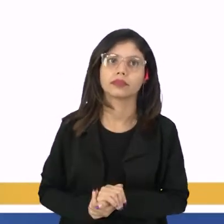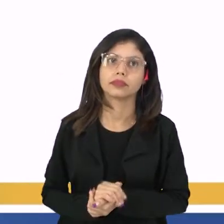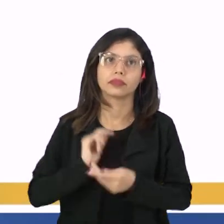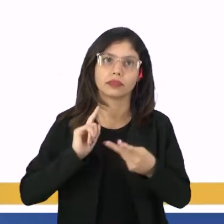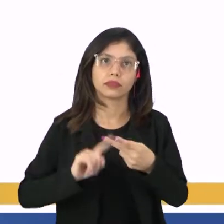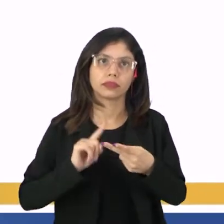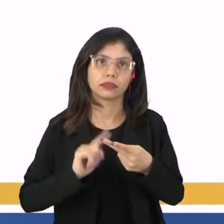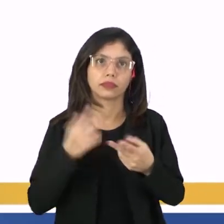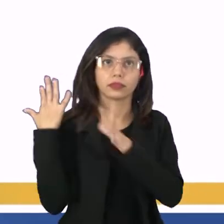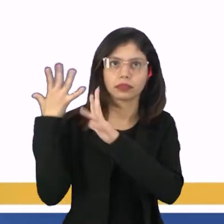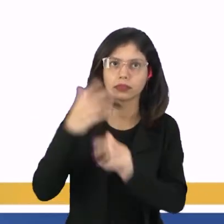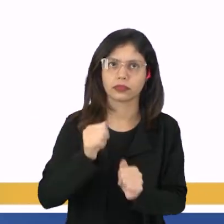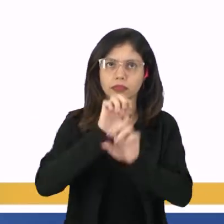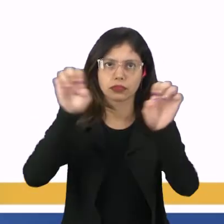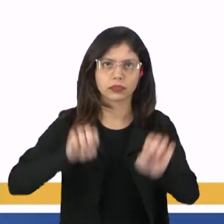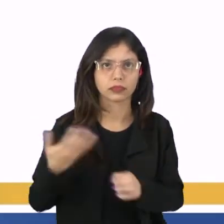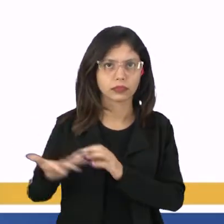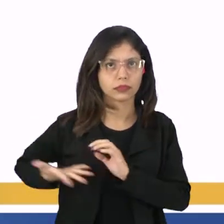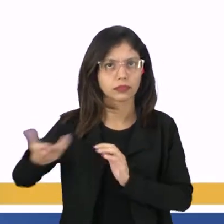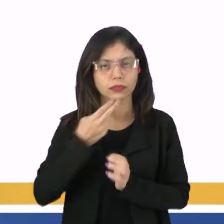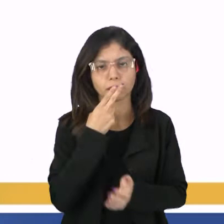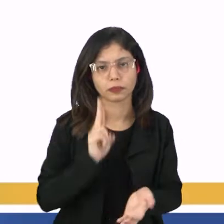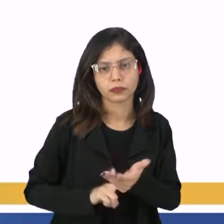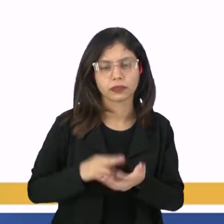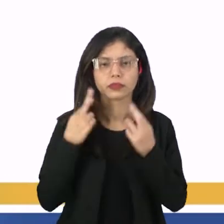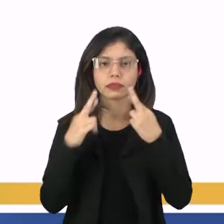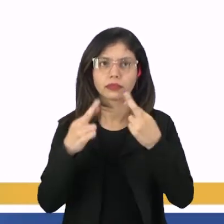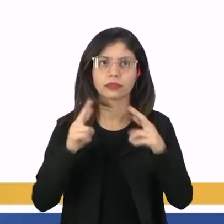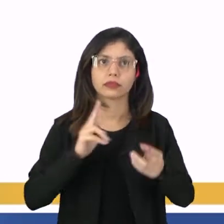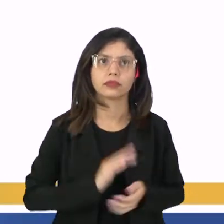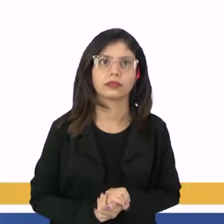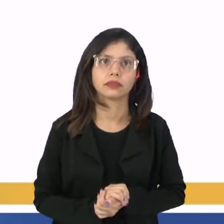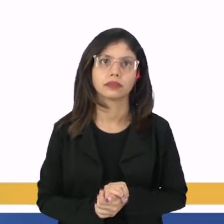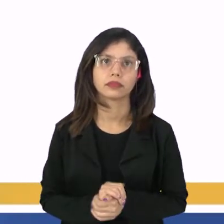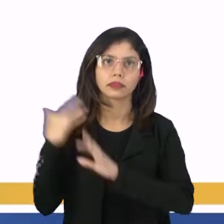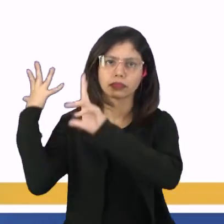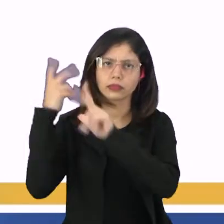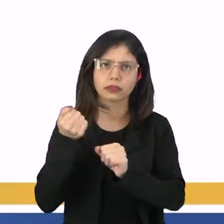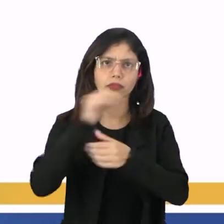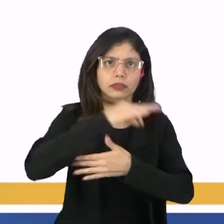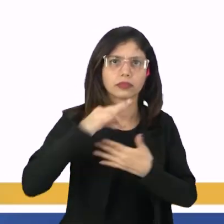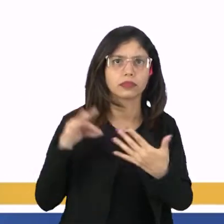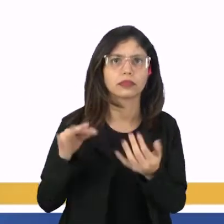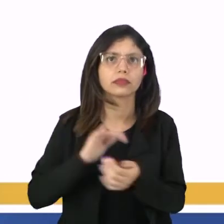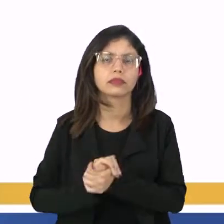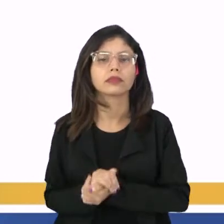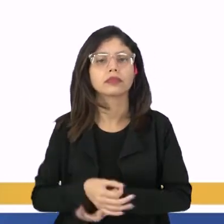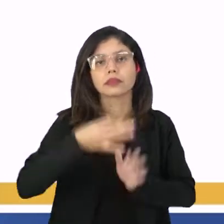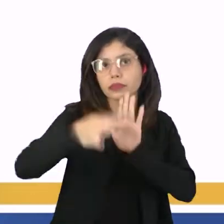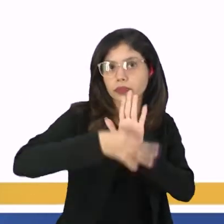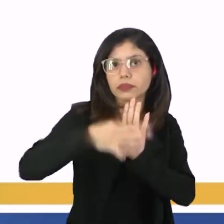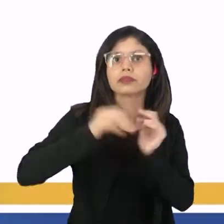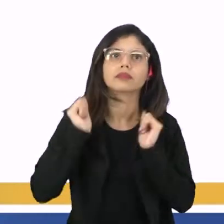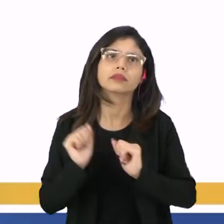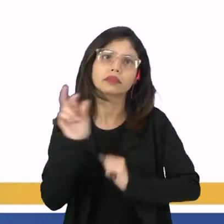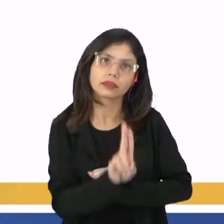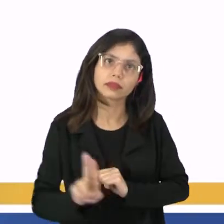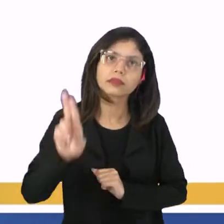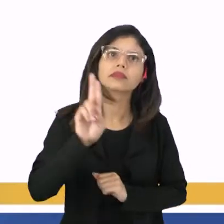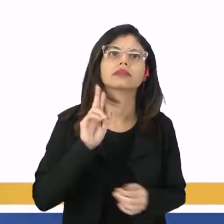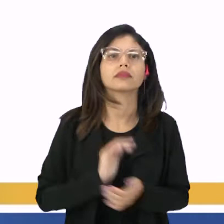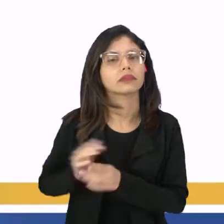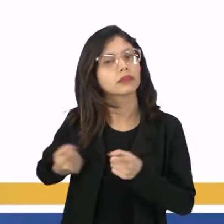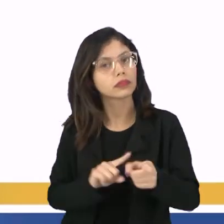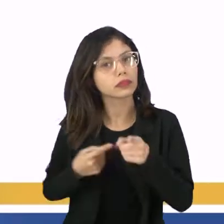problemas. Revisar a estrutura básica das cartas de reclamação. Relembrar os tipos de argumentação que podem